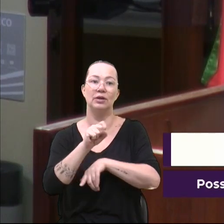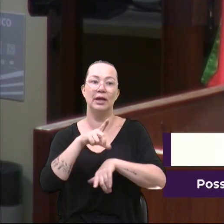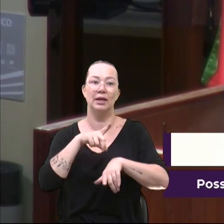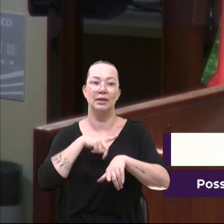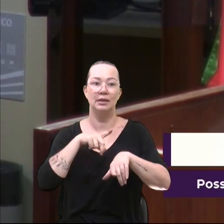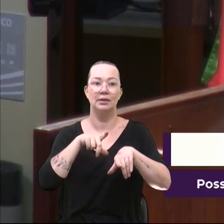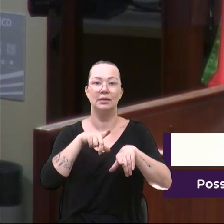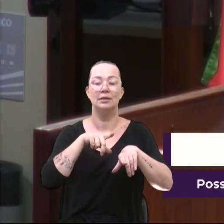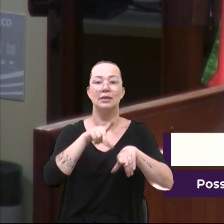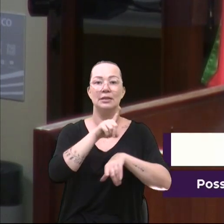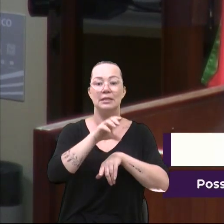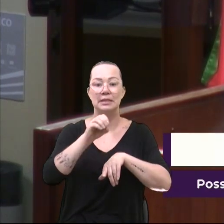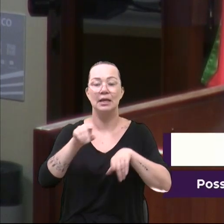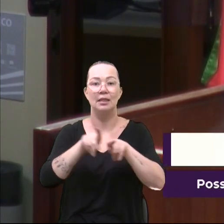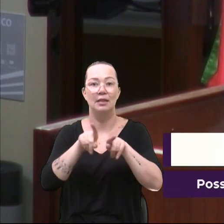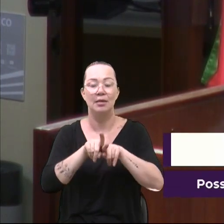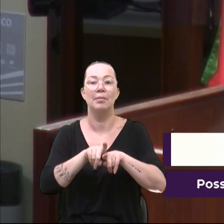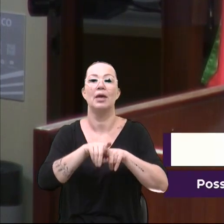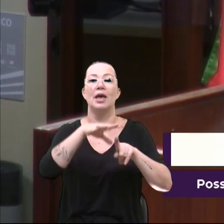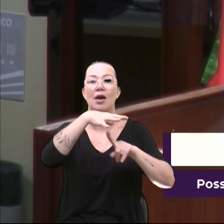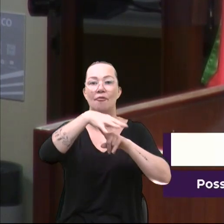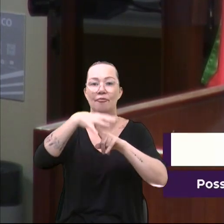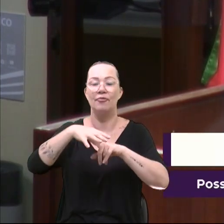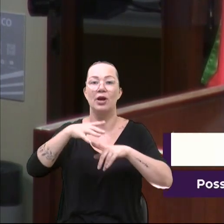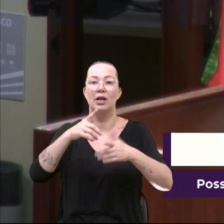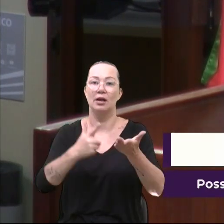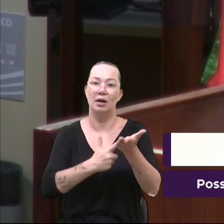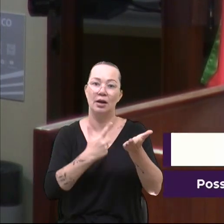Feira do Livro.